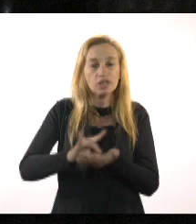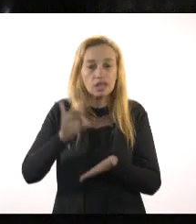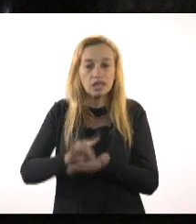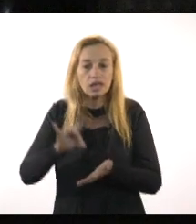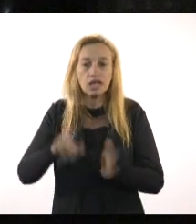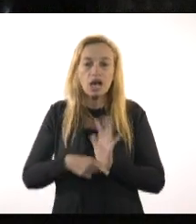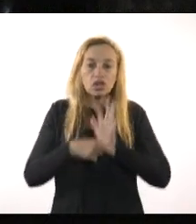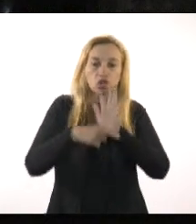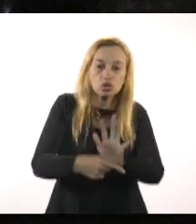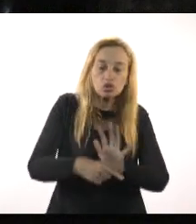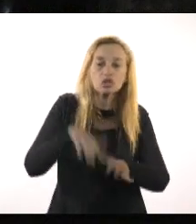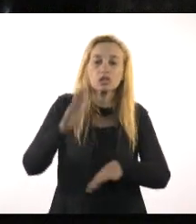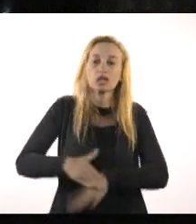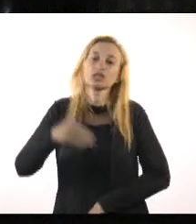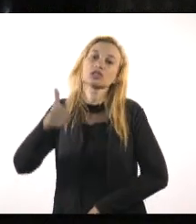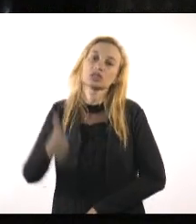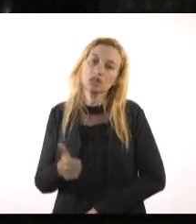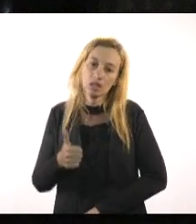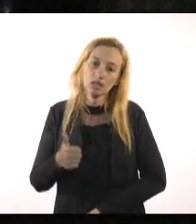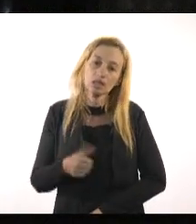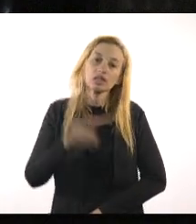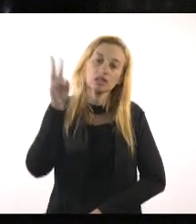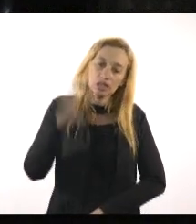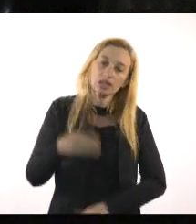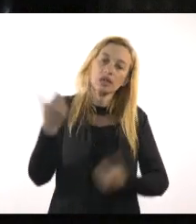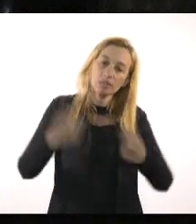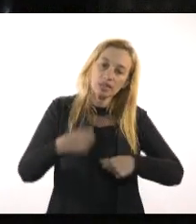resgate da dignidade de quem mais